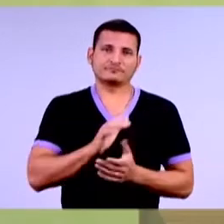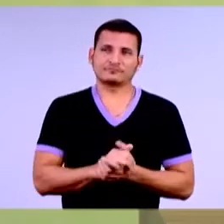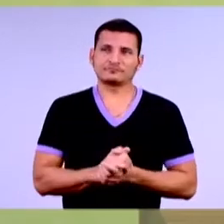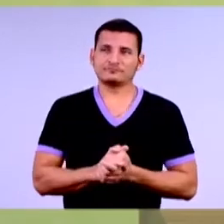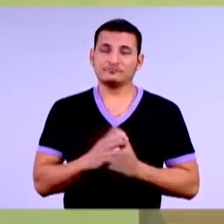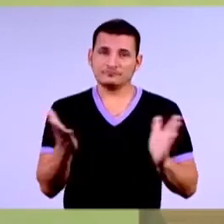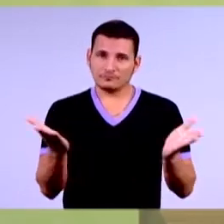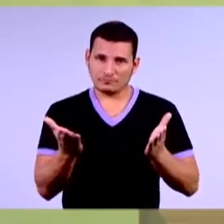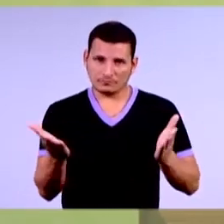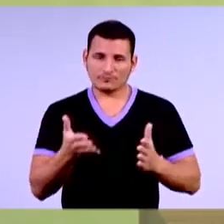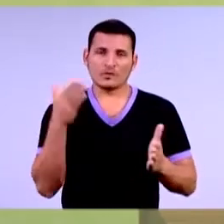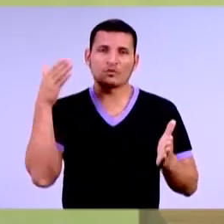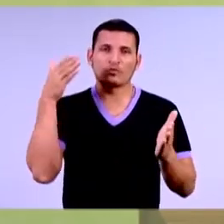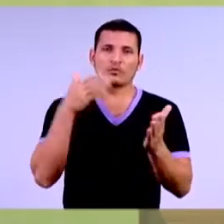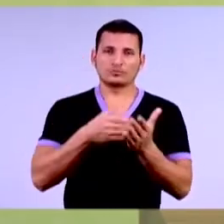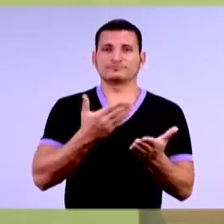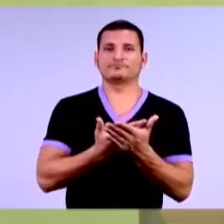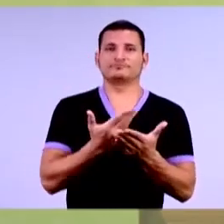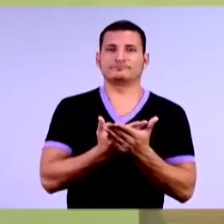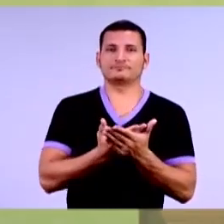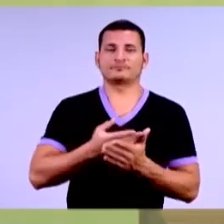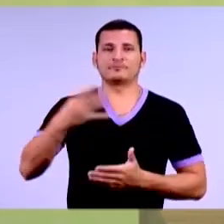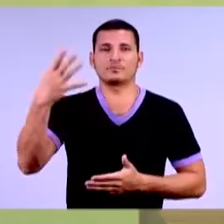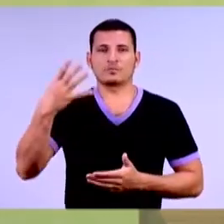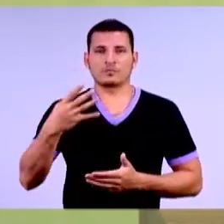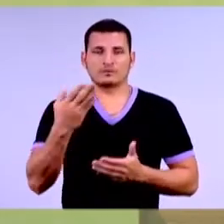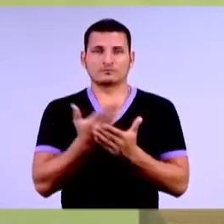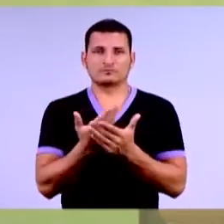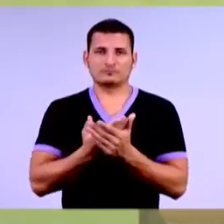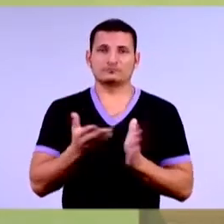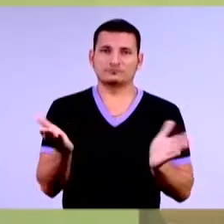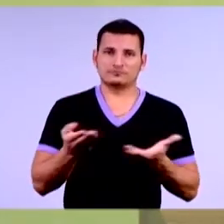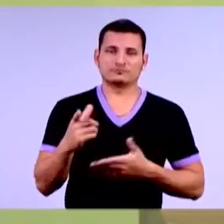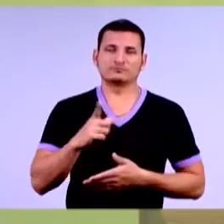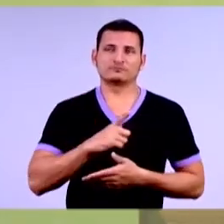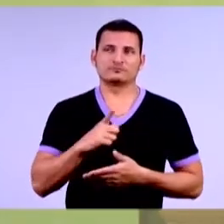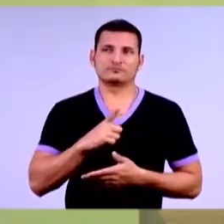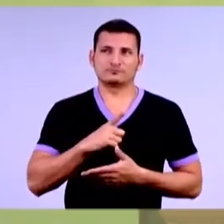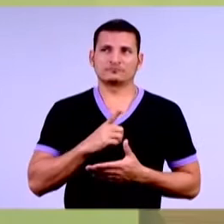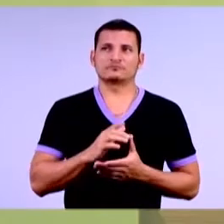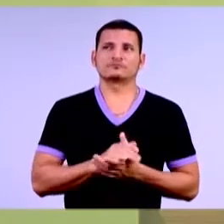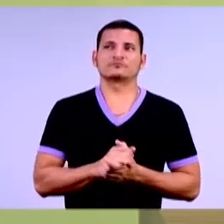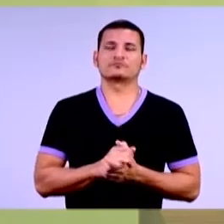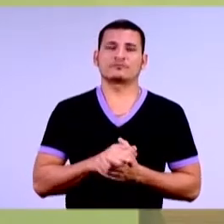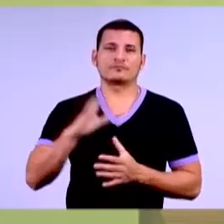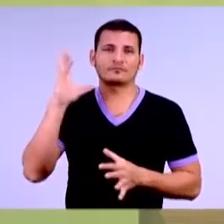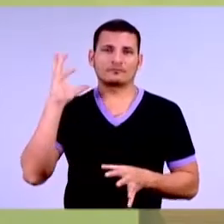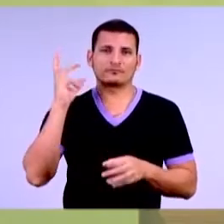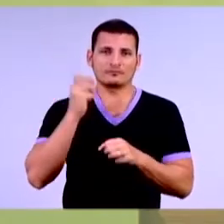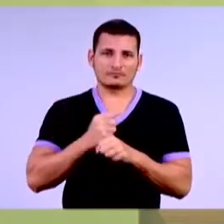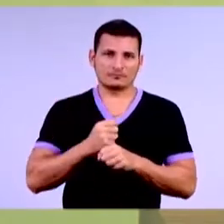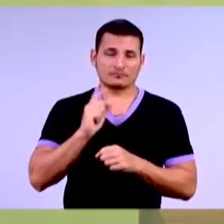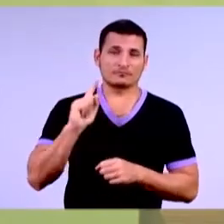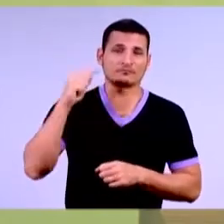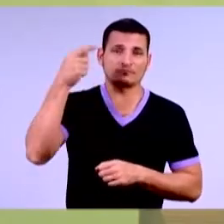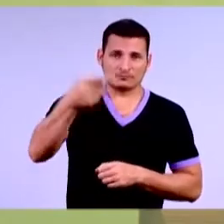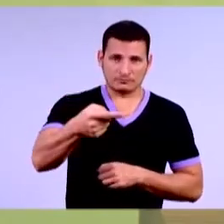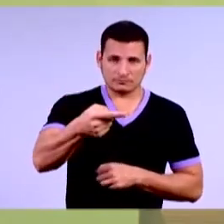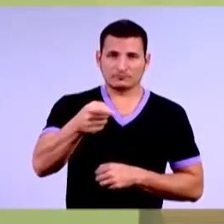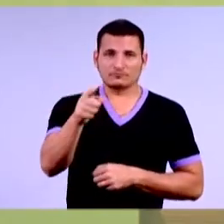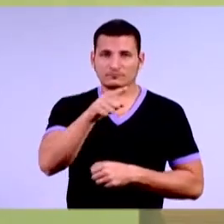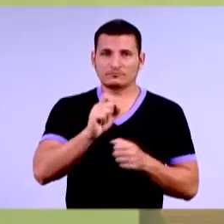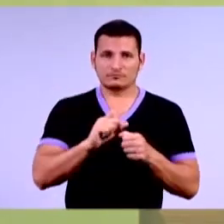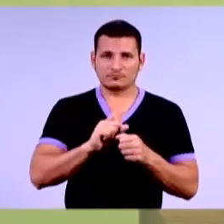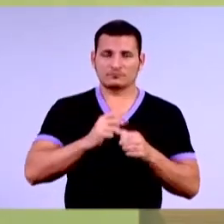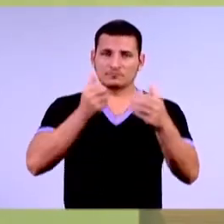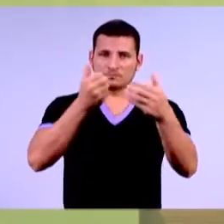nosso último dia nossa última aula a 4ª aula onde teremos agora estão sendo a revisão e logo mais vocês farão